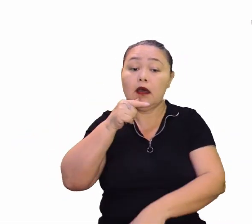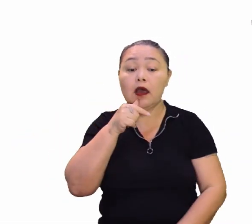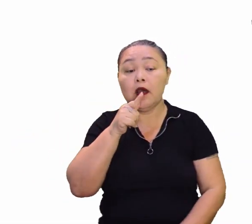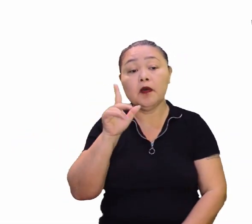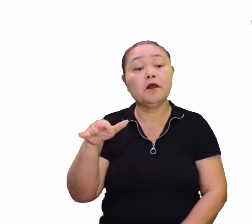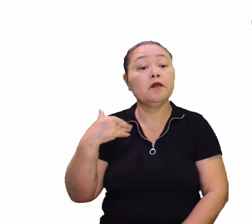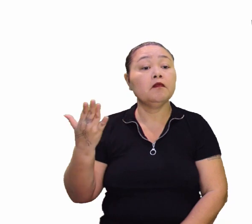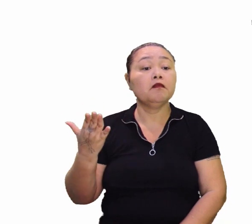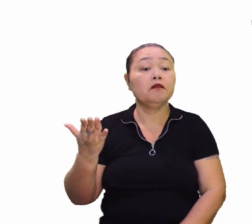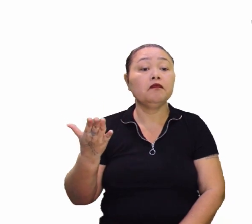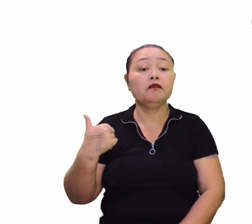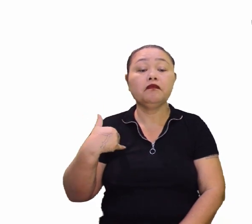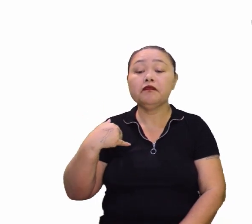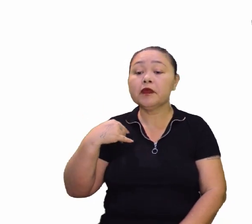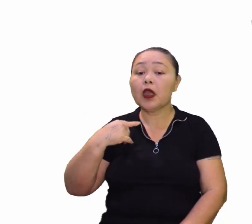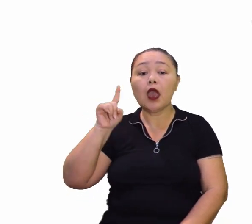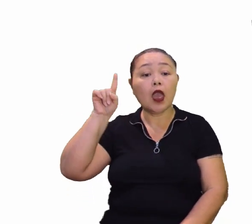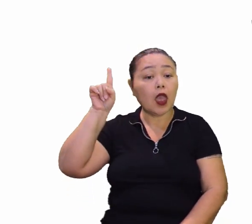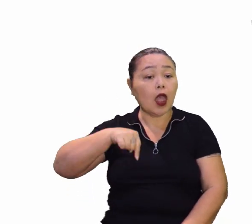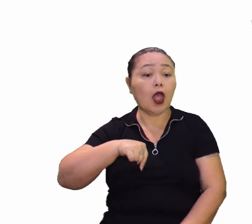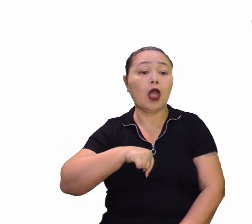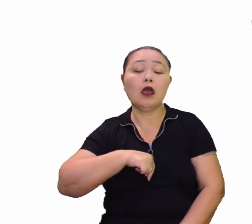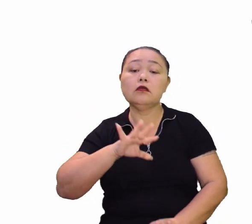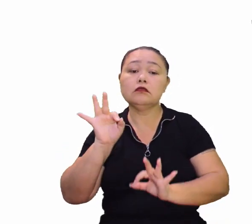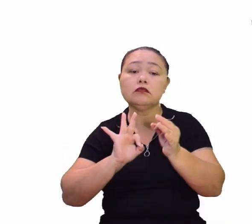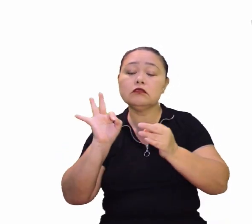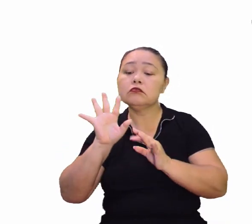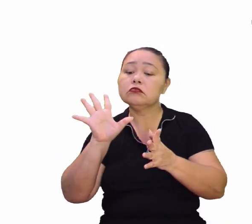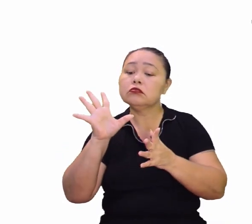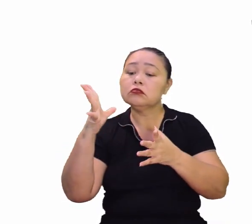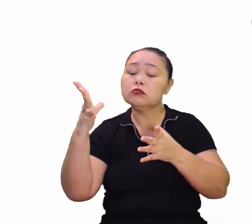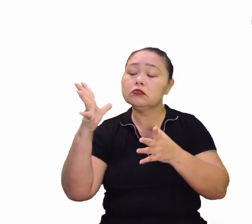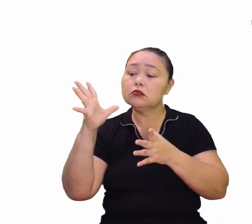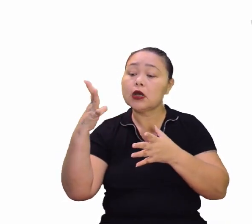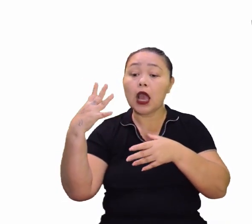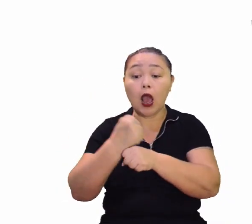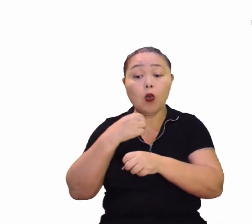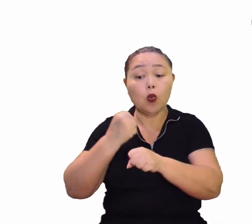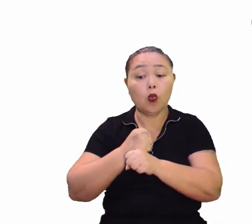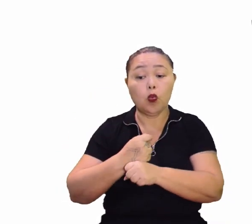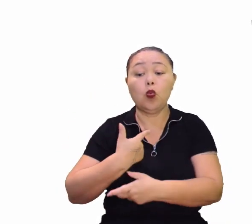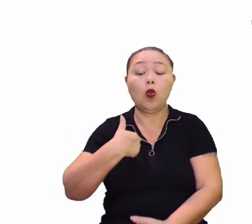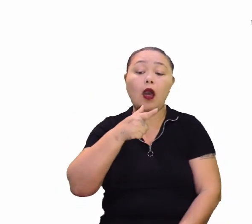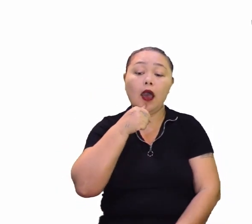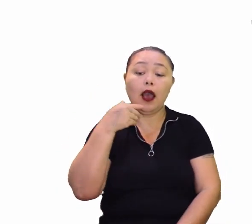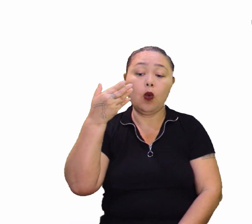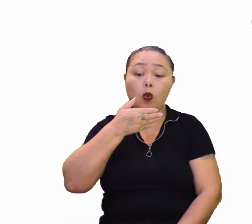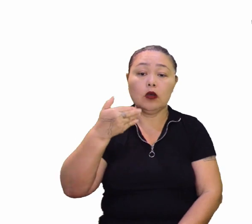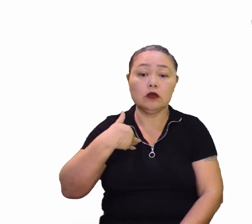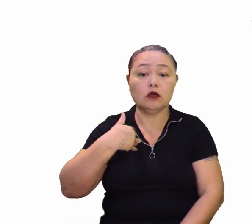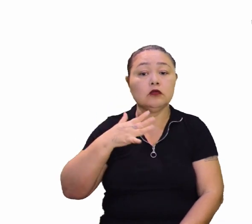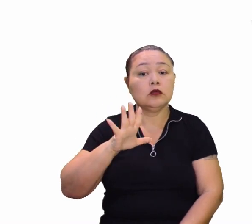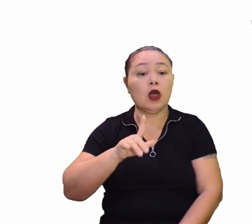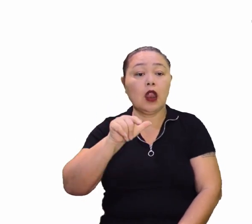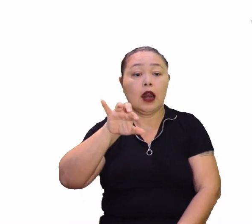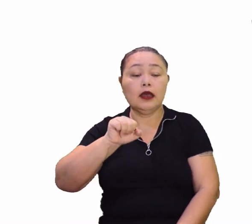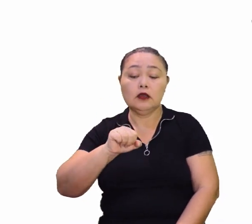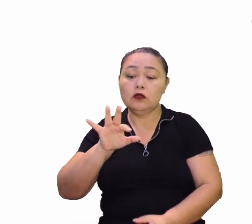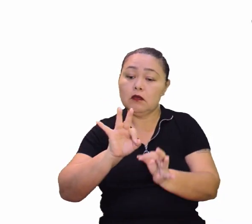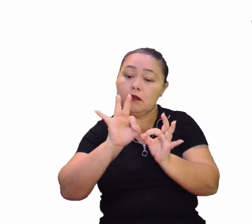Então, nós temos aí a famosa pegada hídrica, que calcula o volume de água doce, litros ou metros cúbicos,